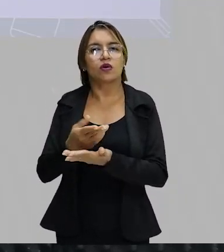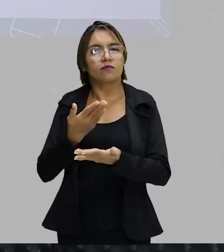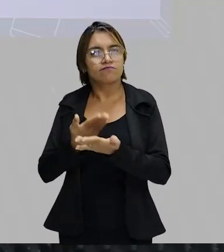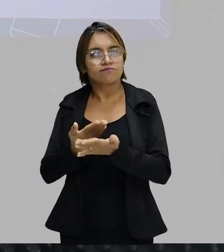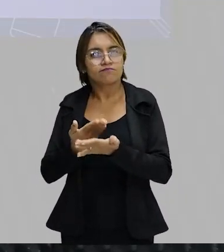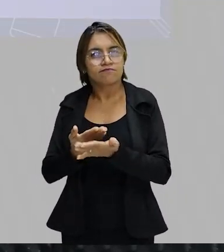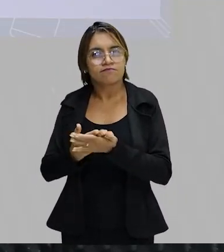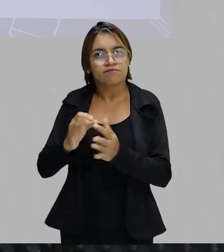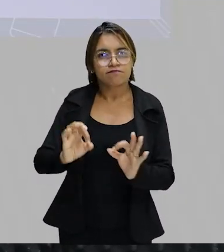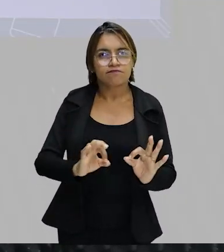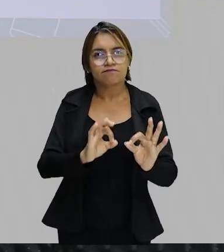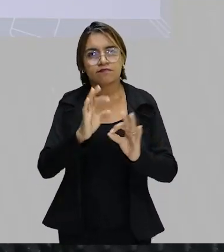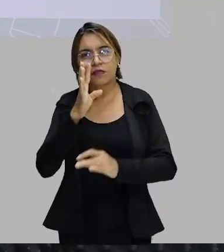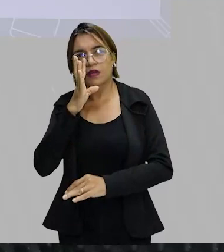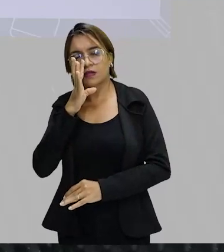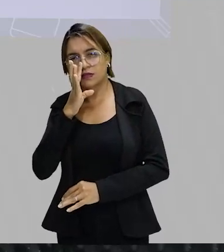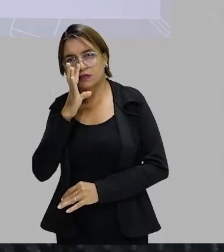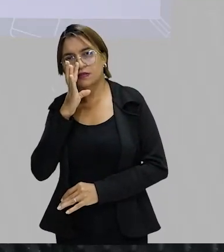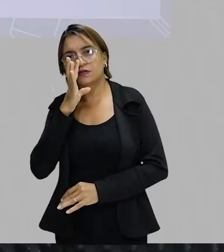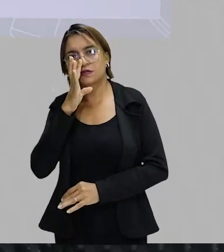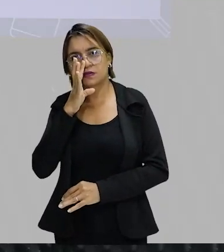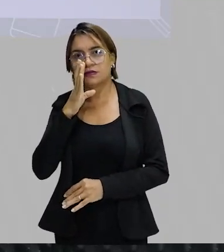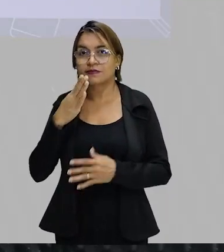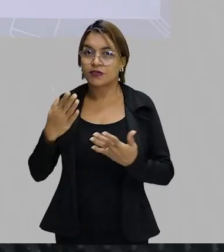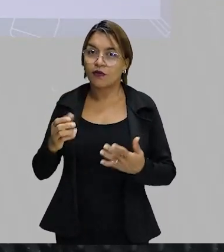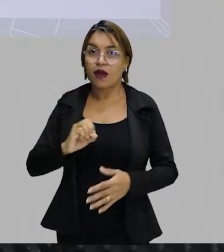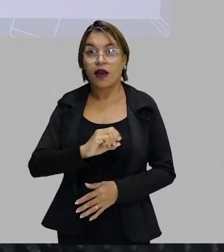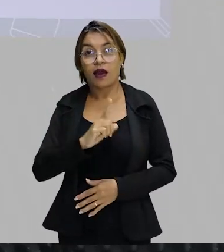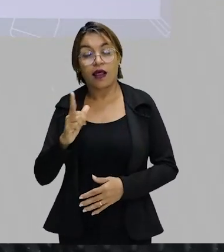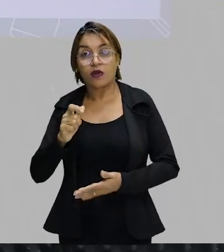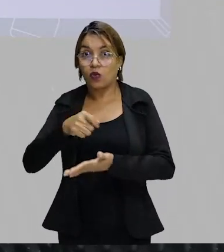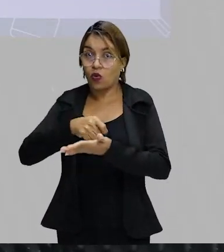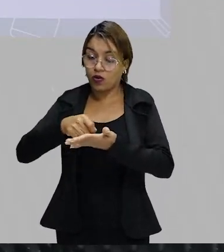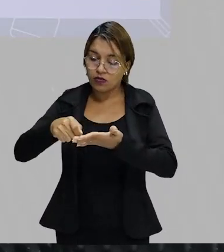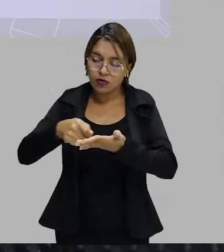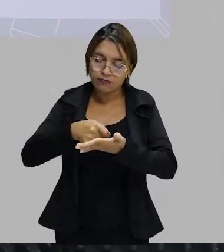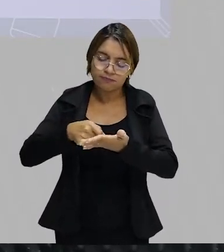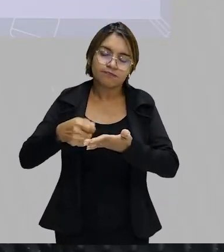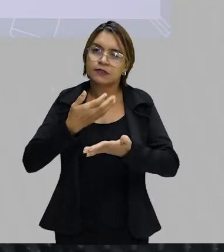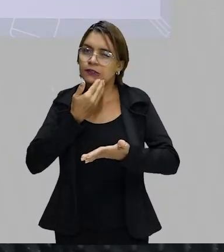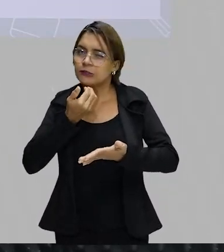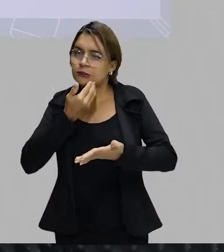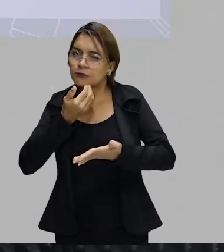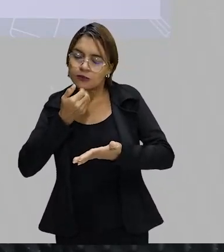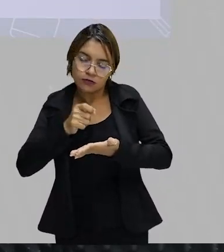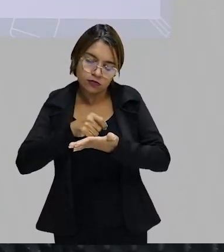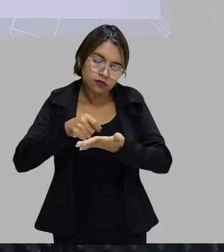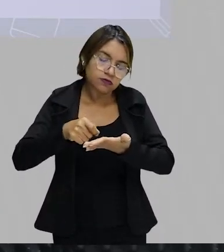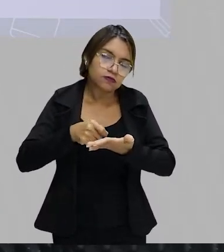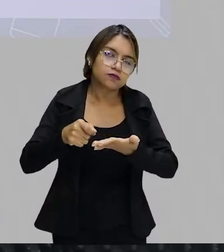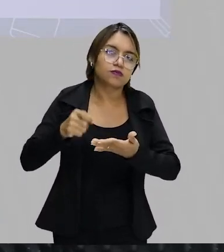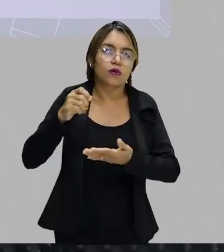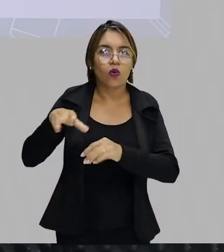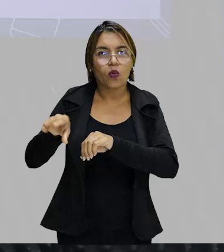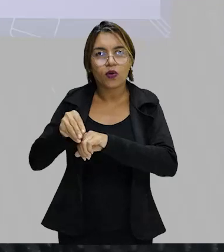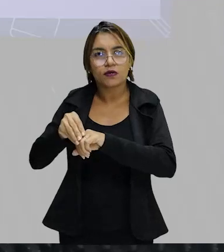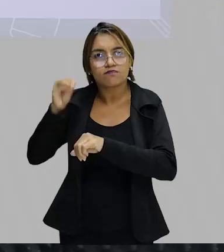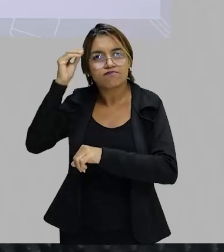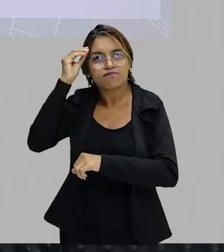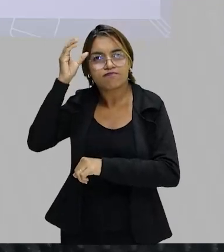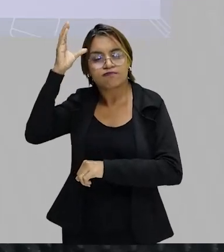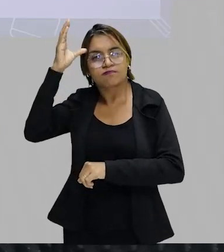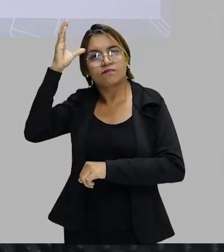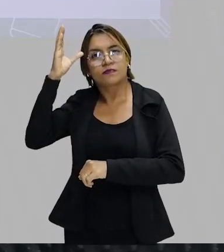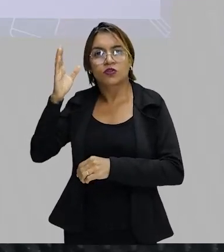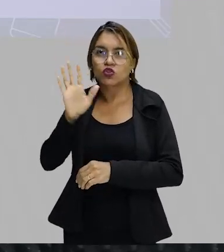a estar acompanhando as nossas aulas e, obviamente, anotando o que é necessário para melhorar o teu conhecimento, a tua reflexão sobre o mundo, sobre a condição lógica